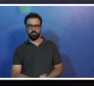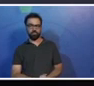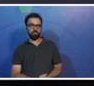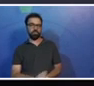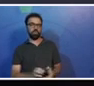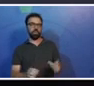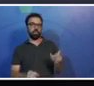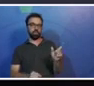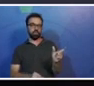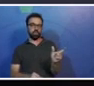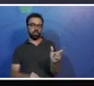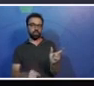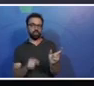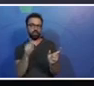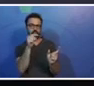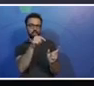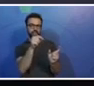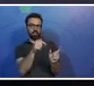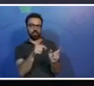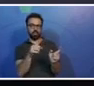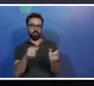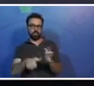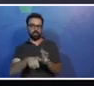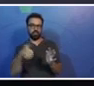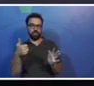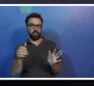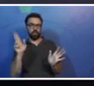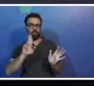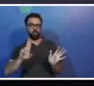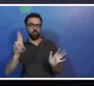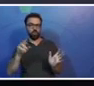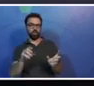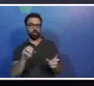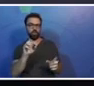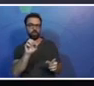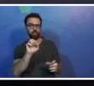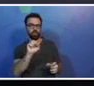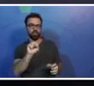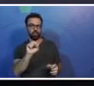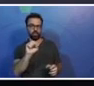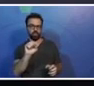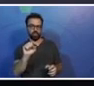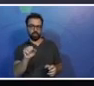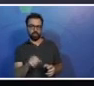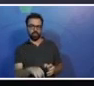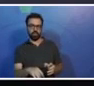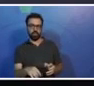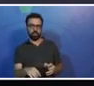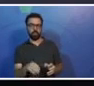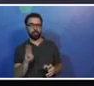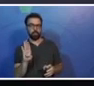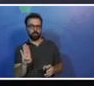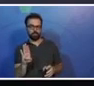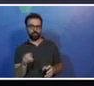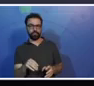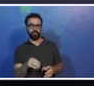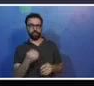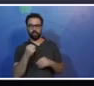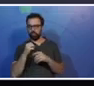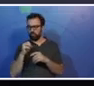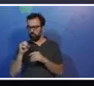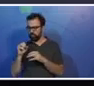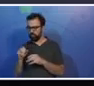com C cedilha, mas a pergunta é: todas as questões deveriam ser grafadas com C cedilha. A B: